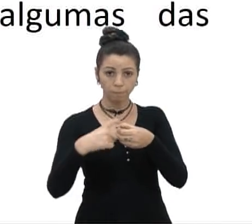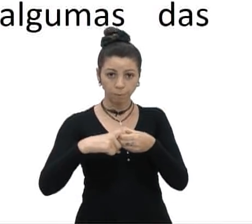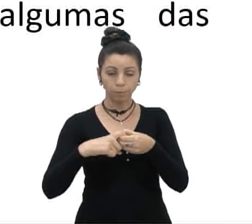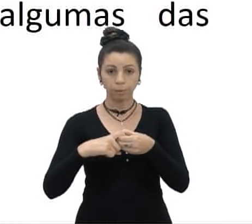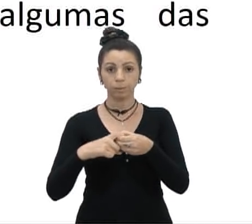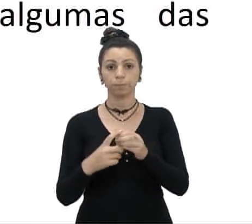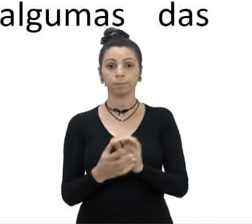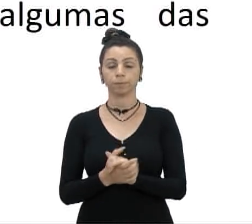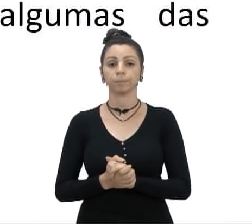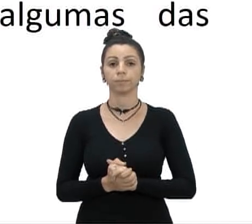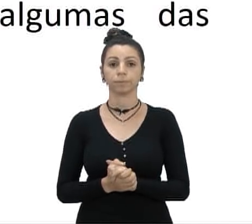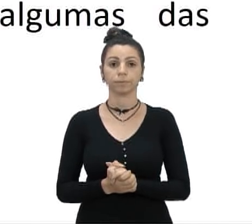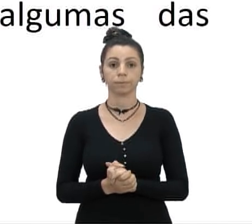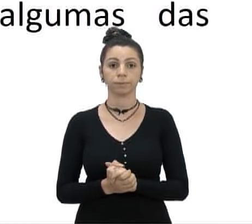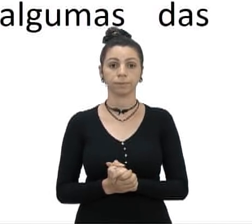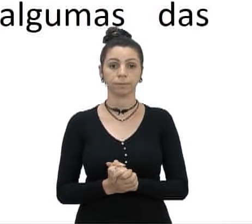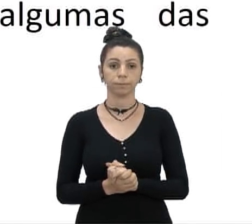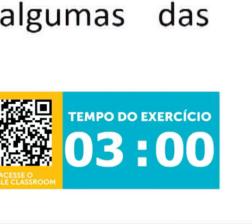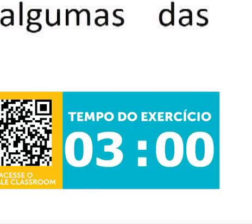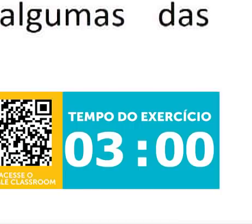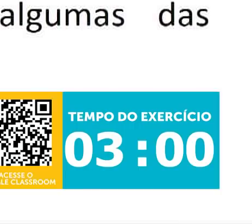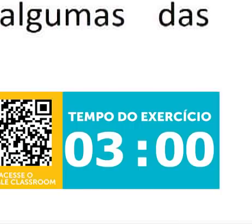gente corrigir o exercício número 2.